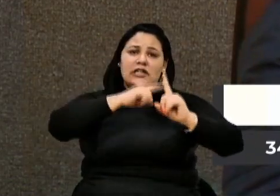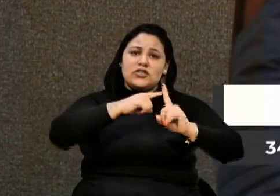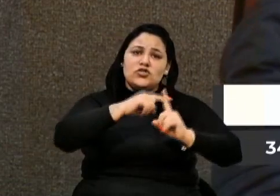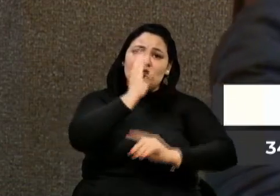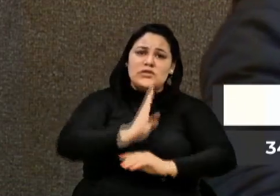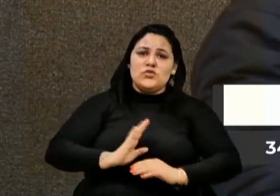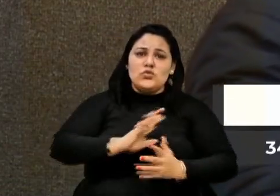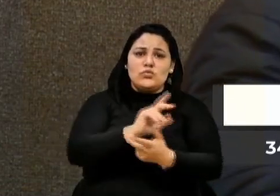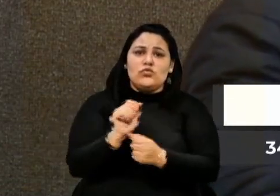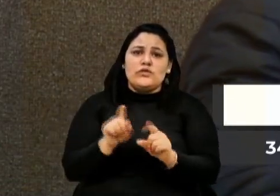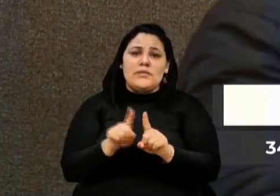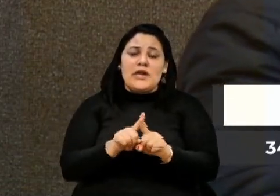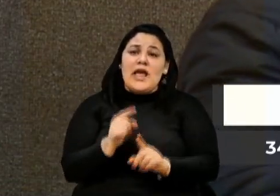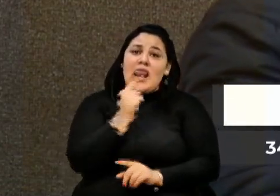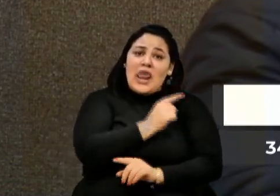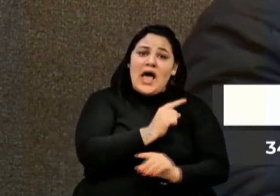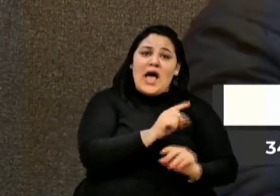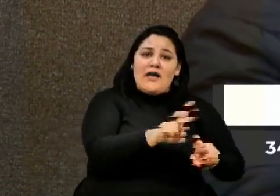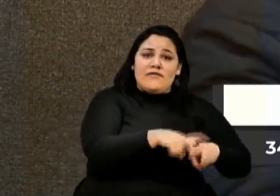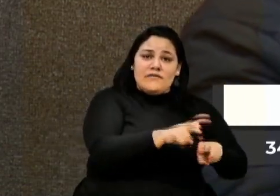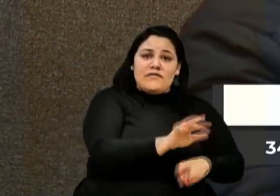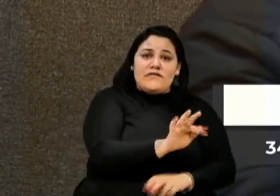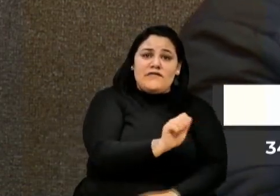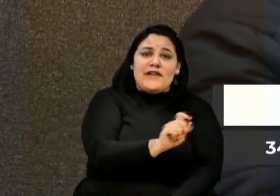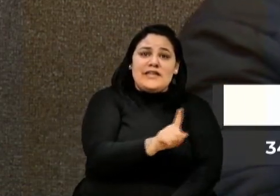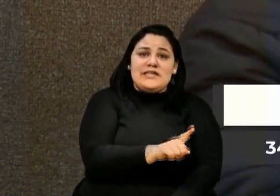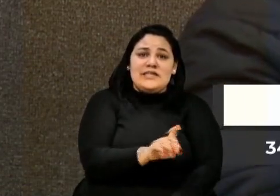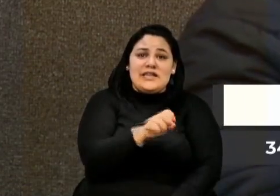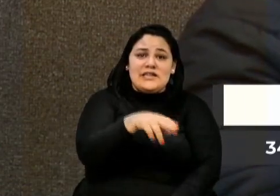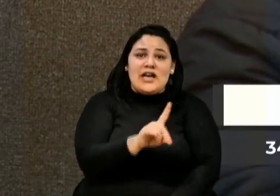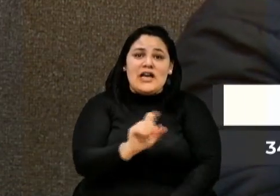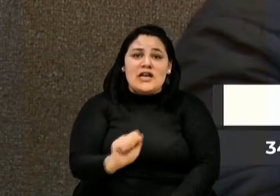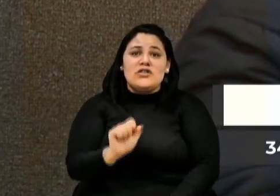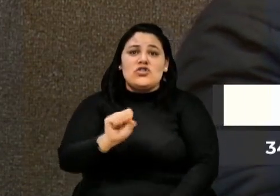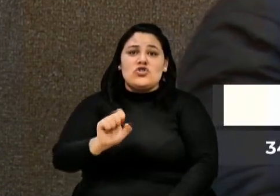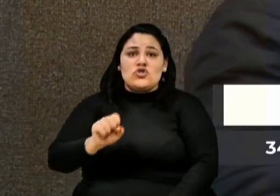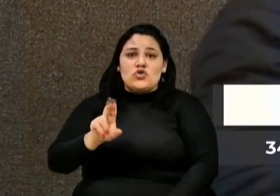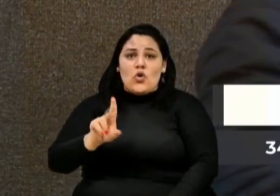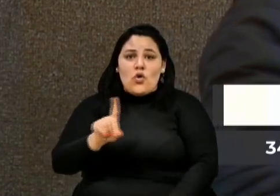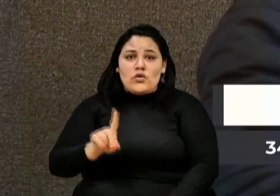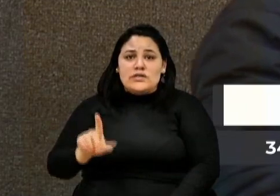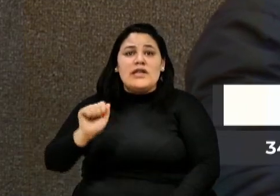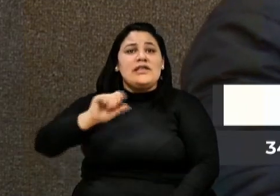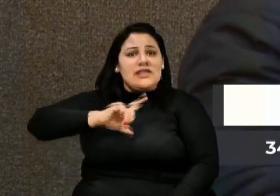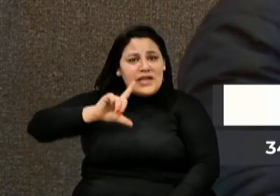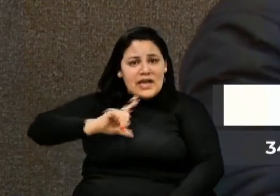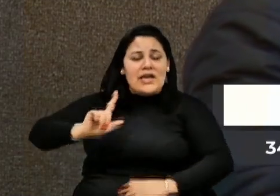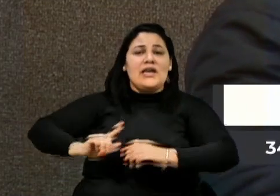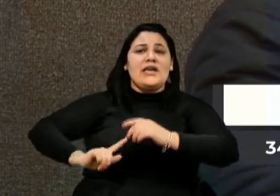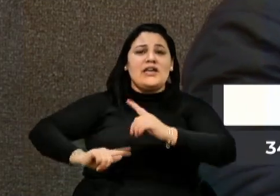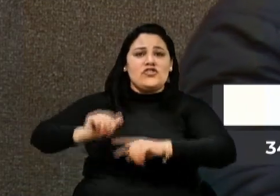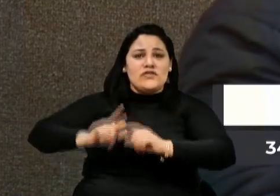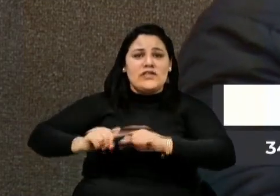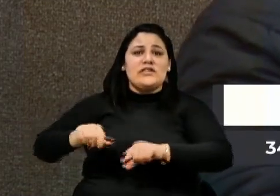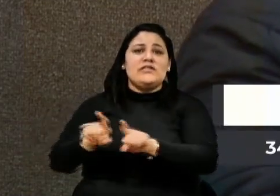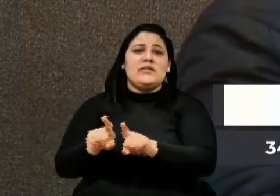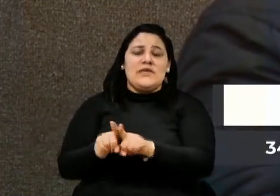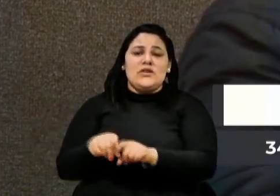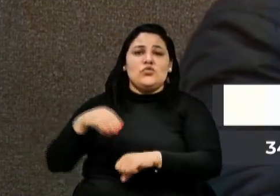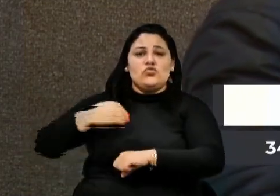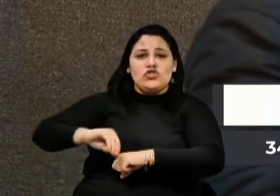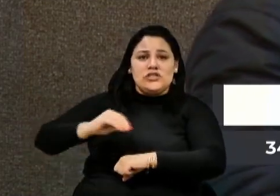E Fazenda Souza tem também ações lá, quando tem o dia do Beato João Schiavo, com rústicas,